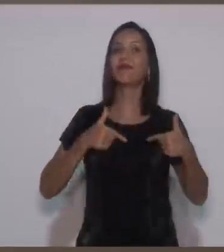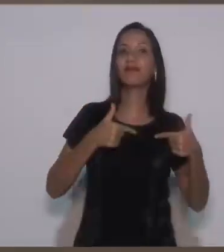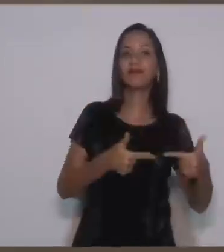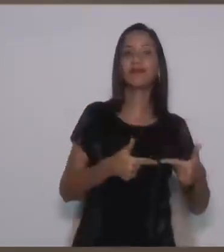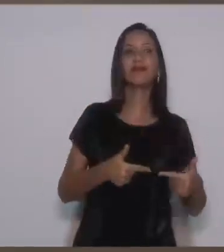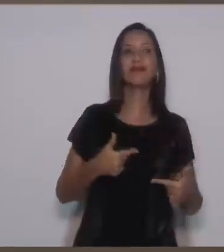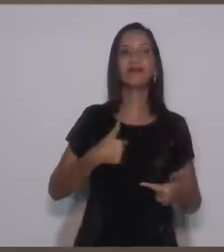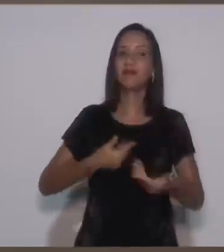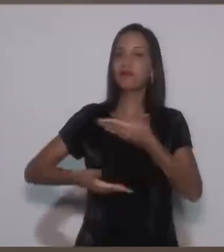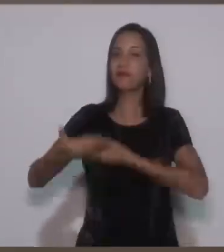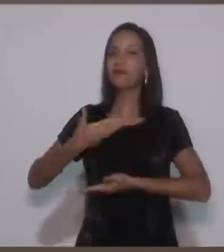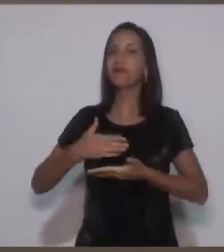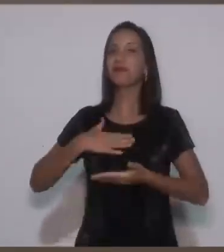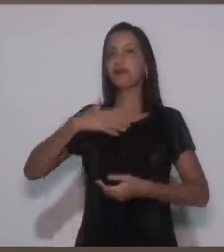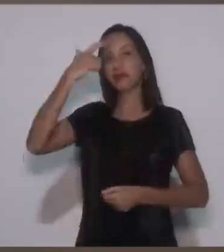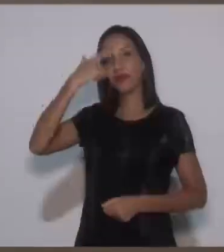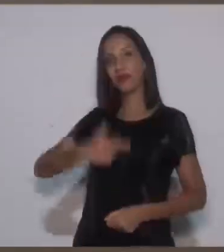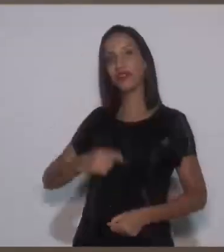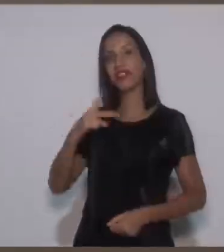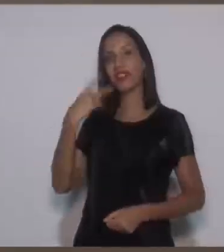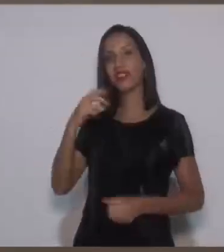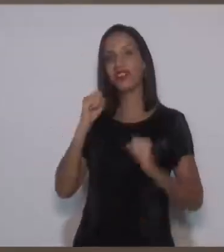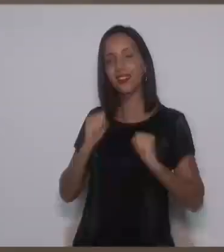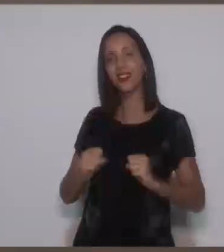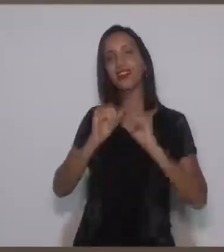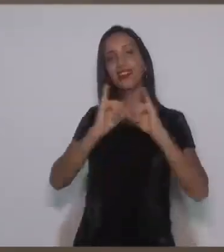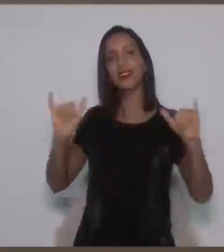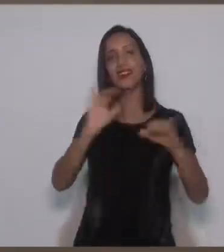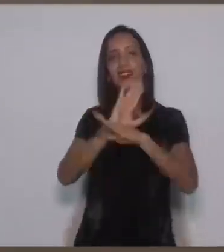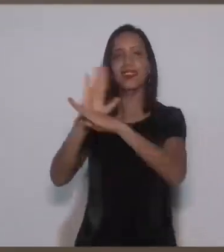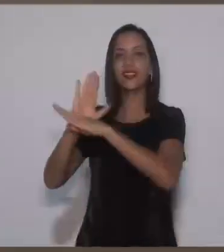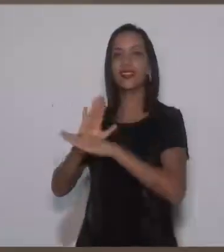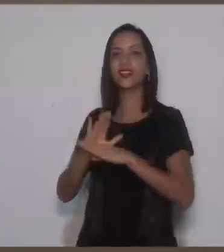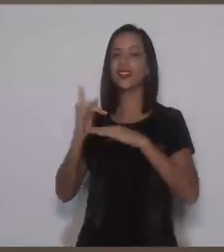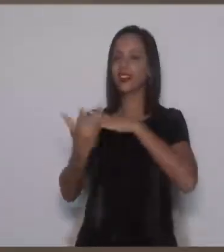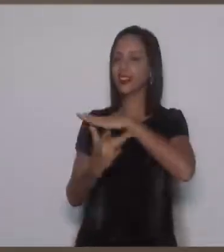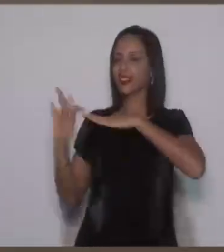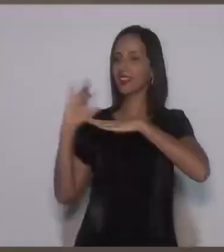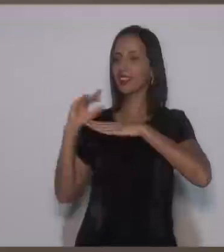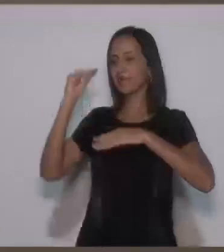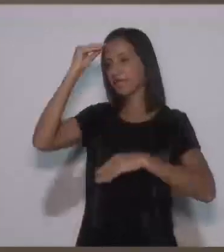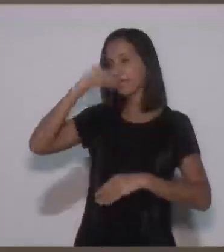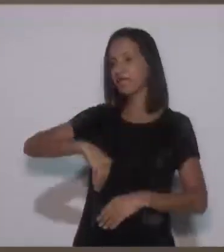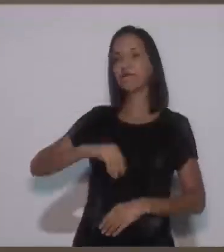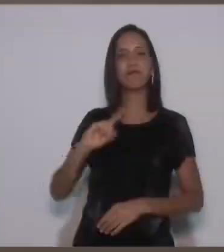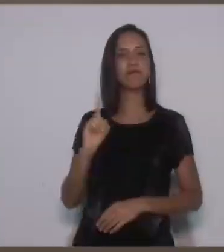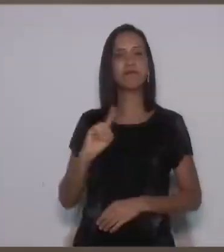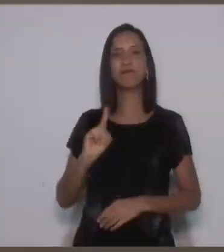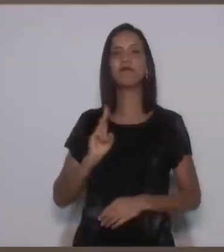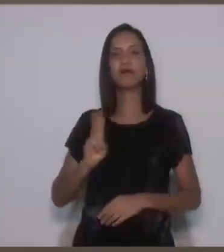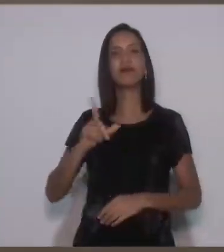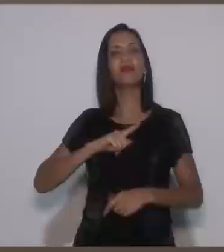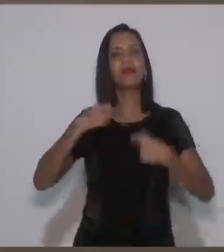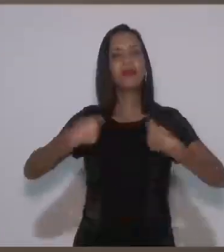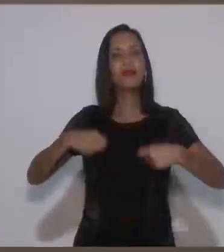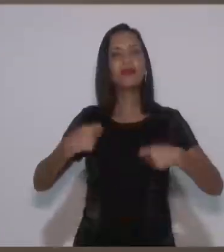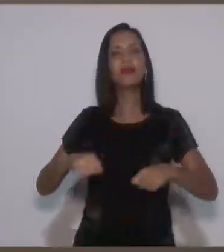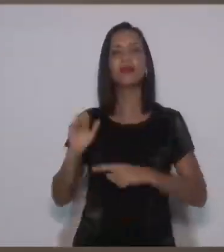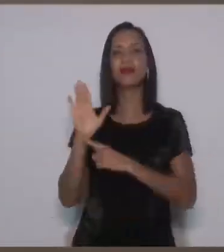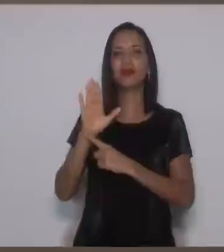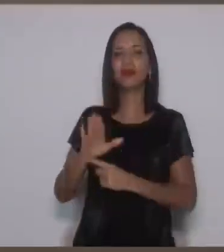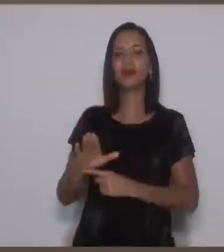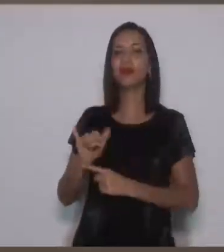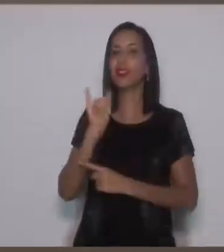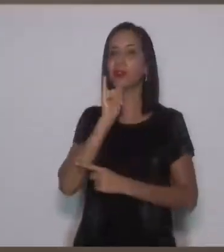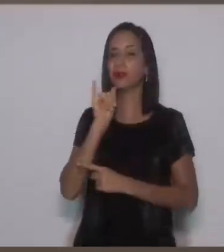meu mandato, né? O que eu puder ajudar. A gente tem divulgado nas redes sociais, mas não desistam. Não é necessário, eu sempre dou o exemplo do Edson. O Edson é uma